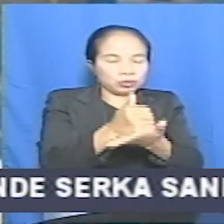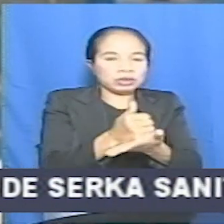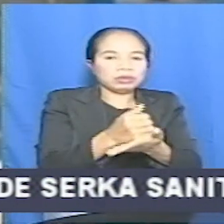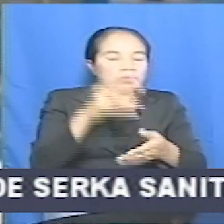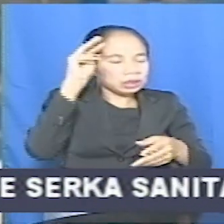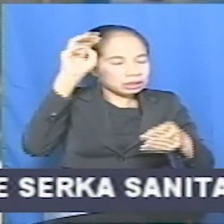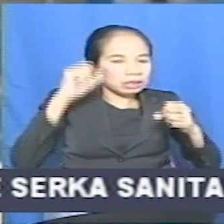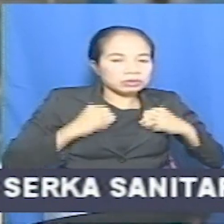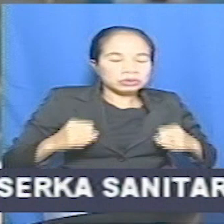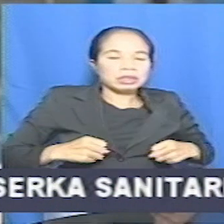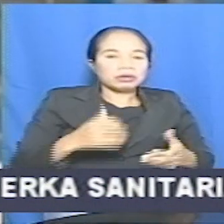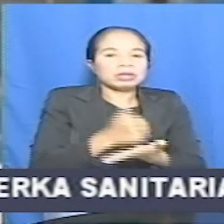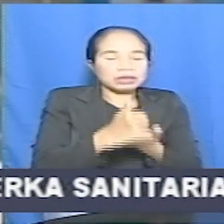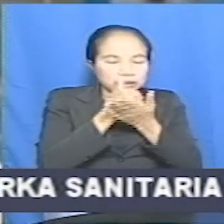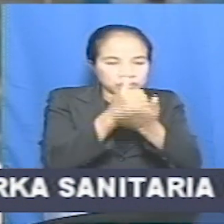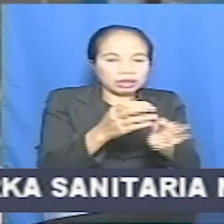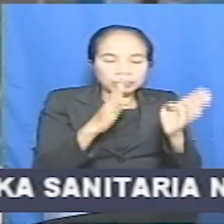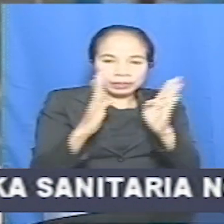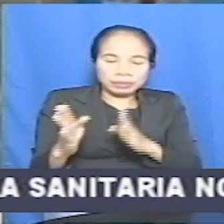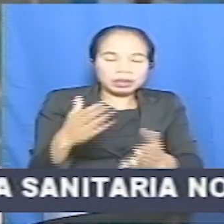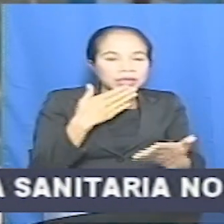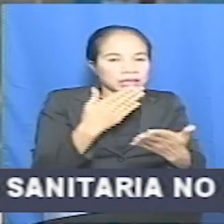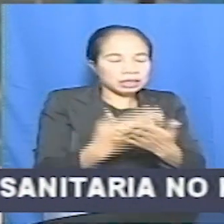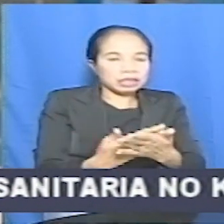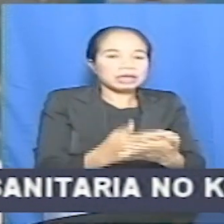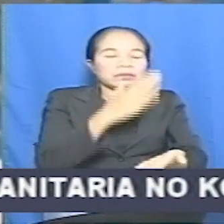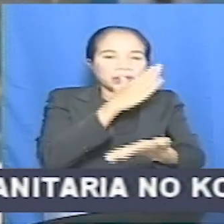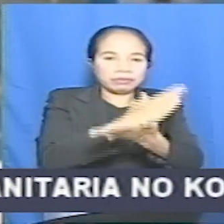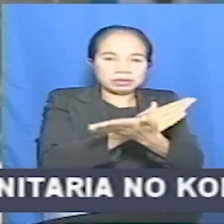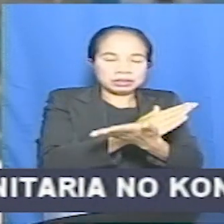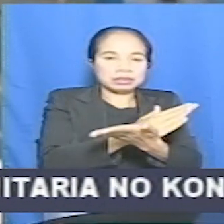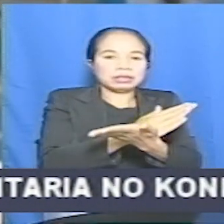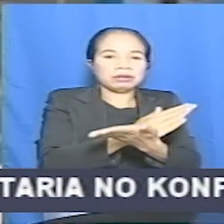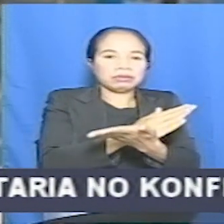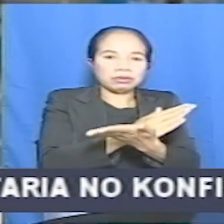prepara dia clitão e tenham preparação para a prevenção e mitigação